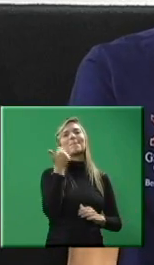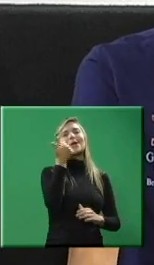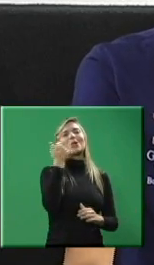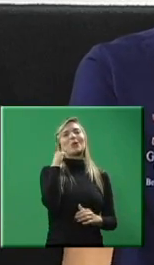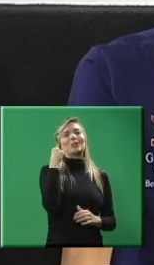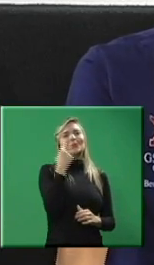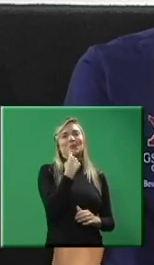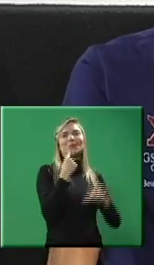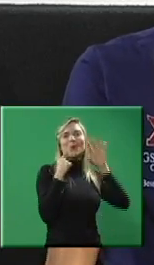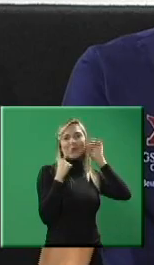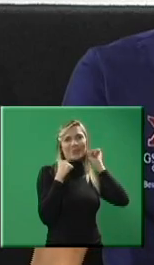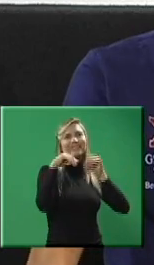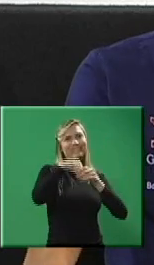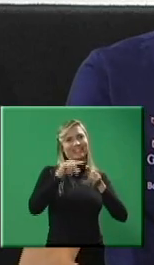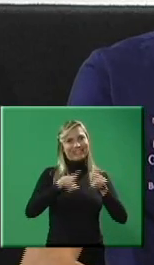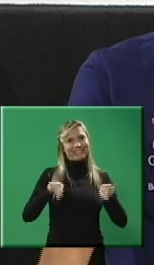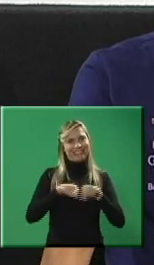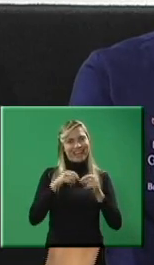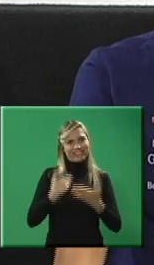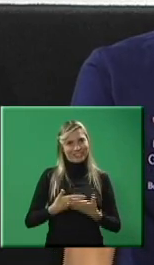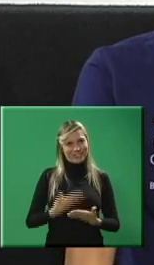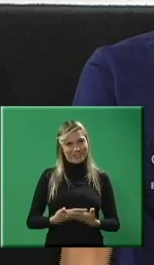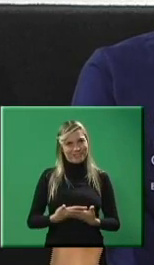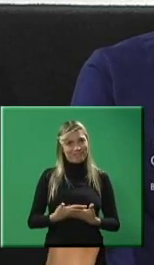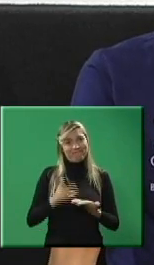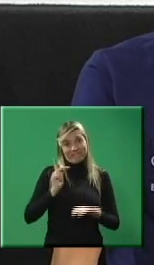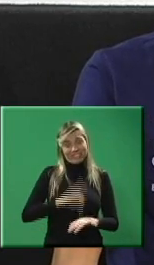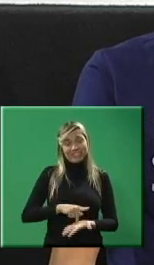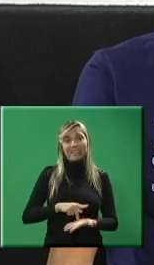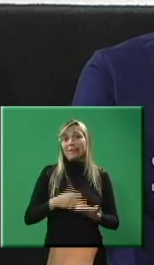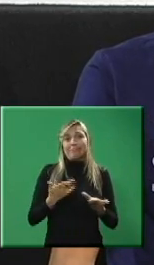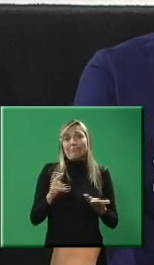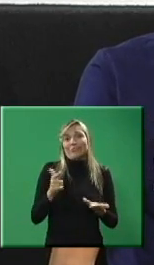essa comunicação dentro de sala de aula. Sem nenhuma